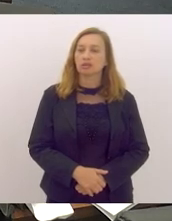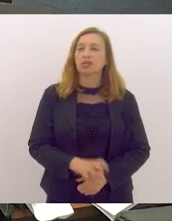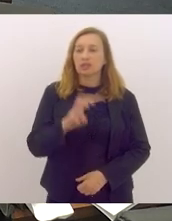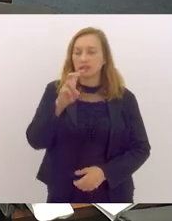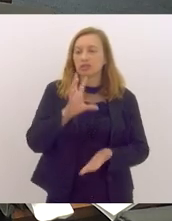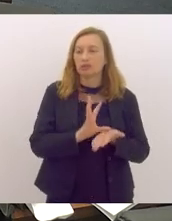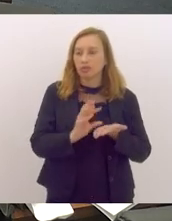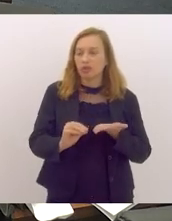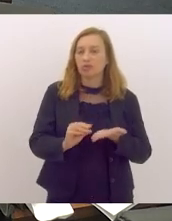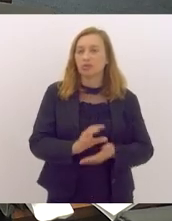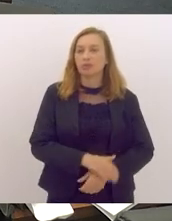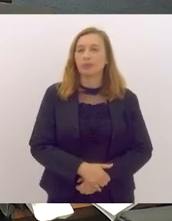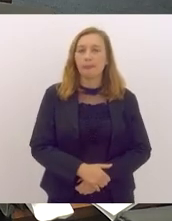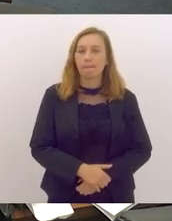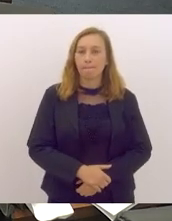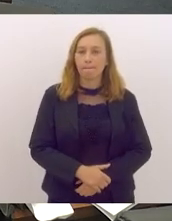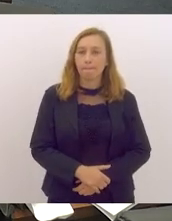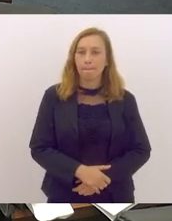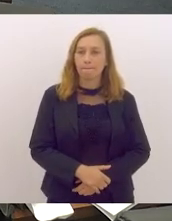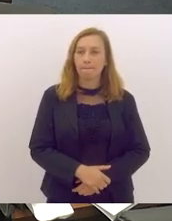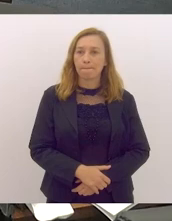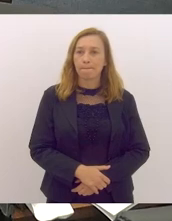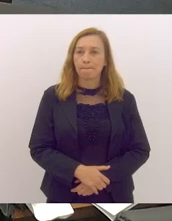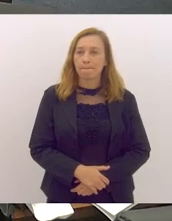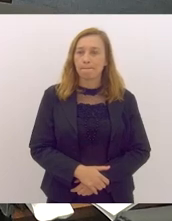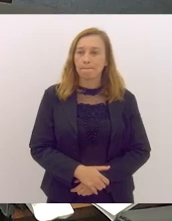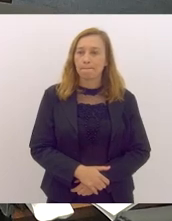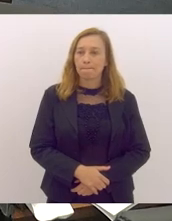Cinco da pauta. Pela manutenção de.